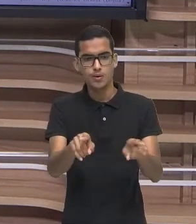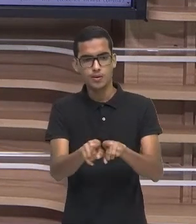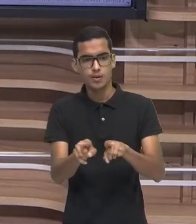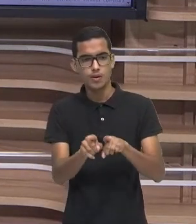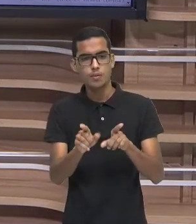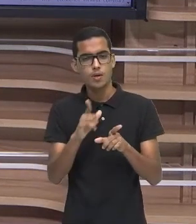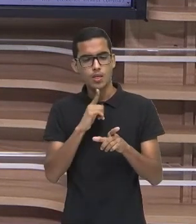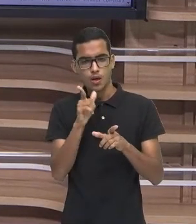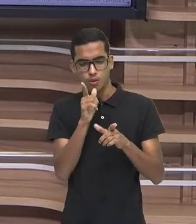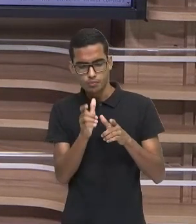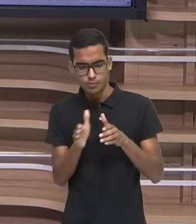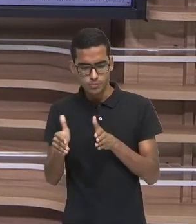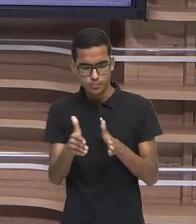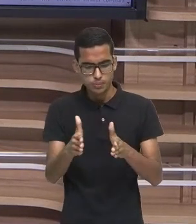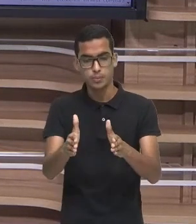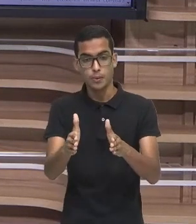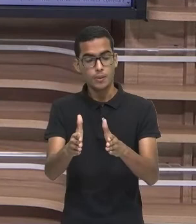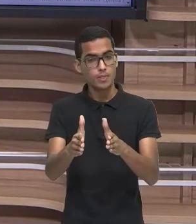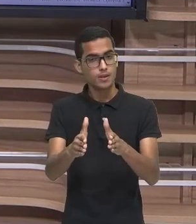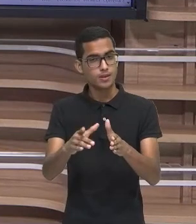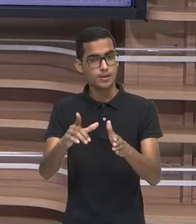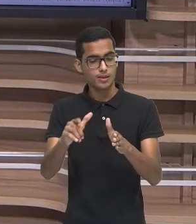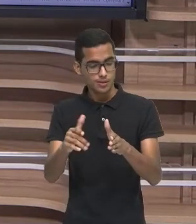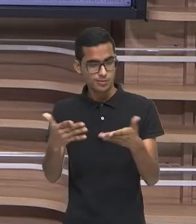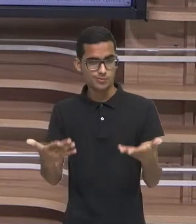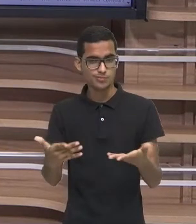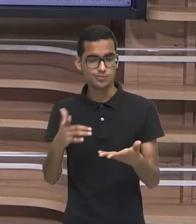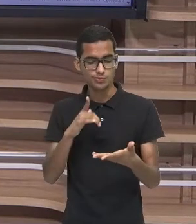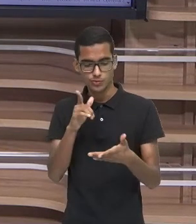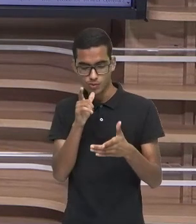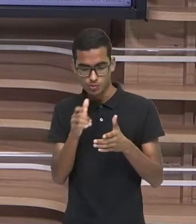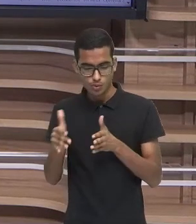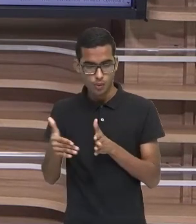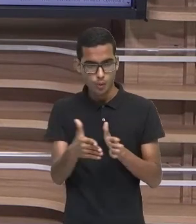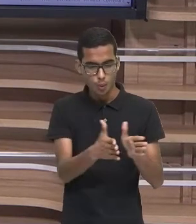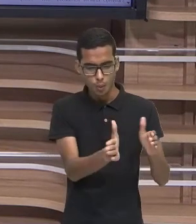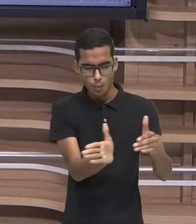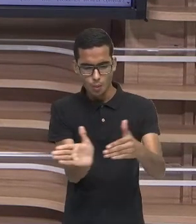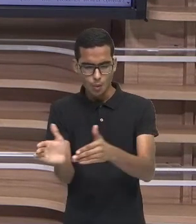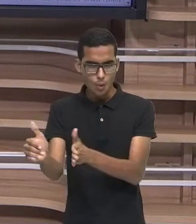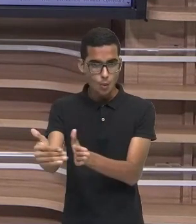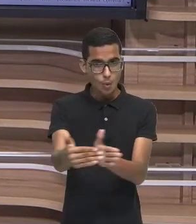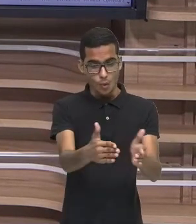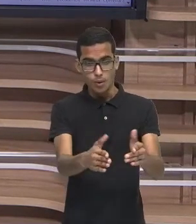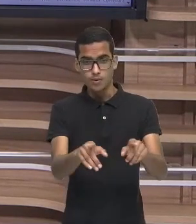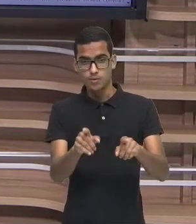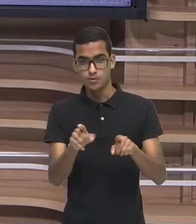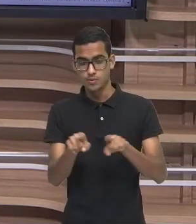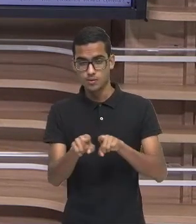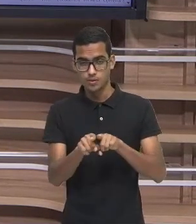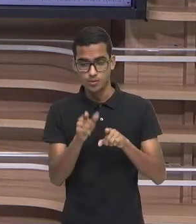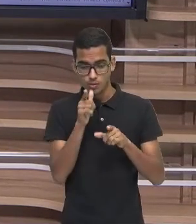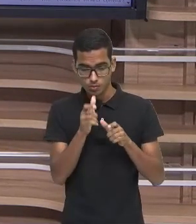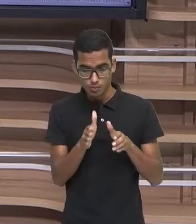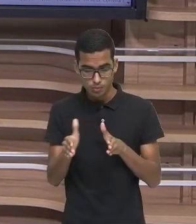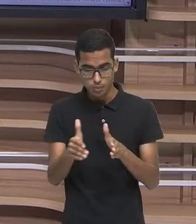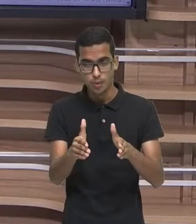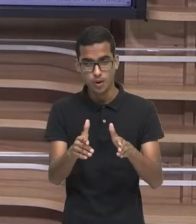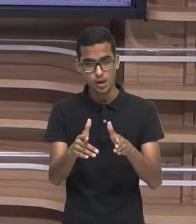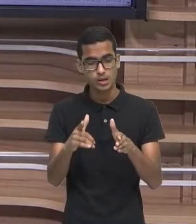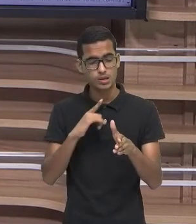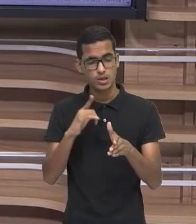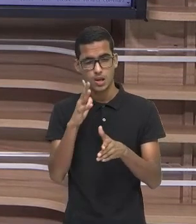a questão 2, né? E o rio Amazonas apresenta rios meândricos e sinuosos, aumentando o tempo de viagem que